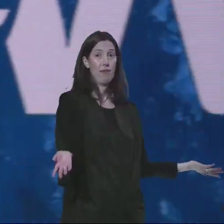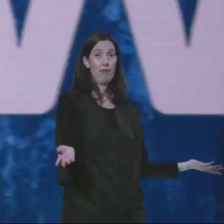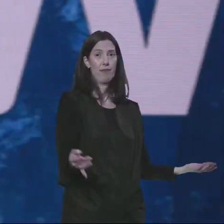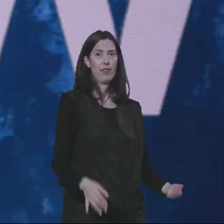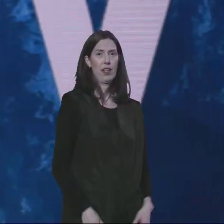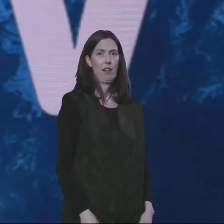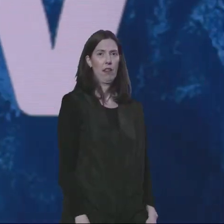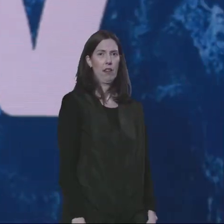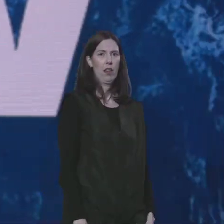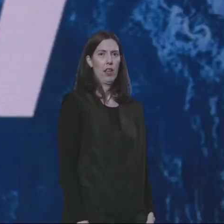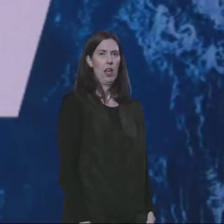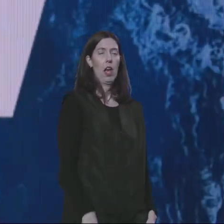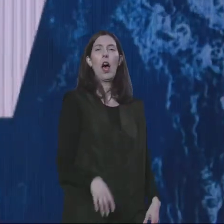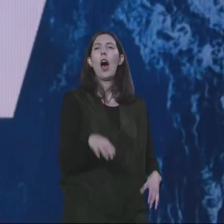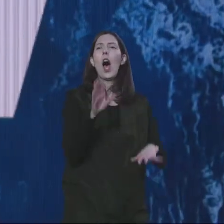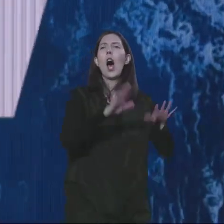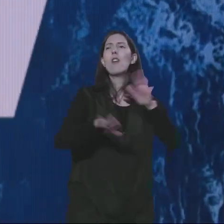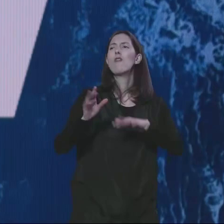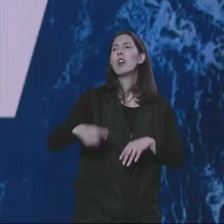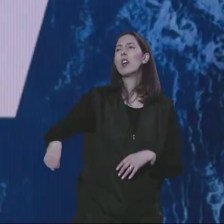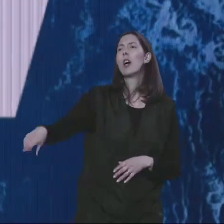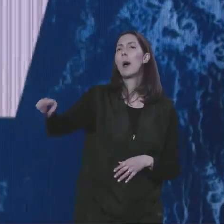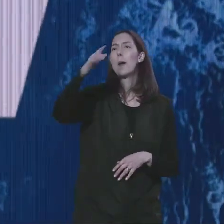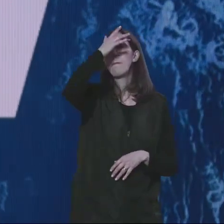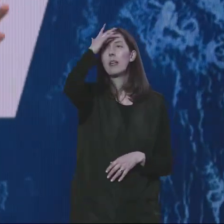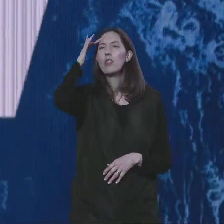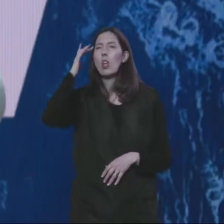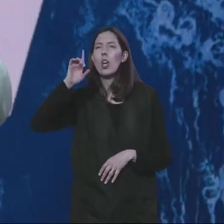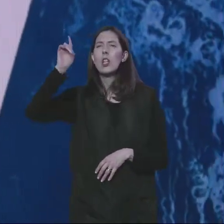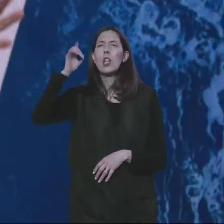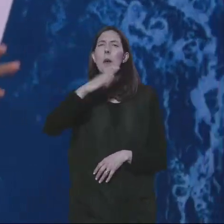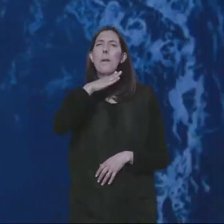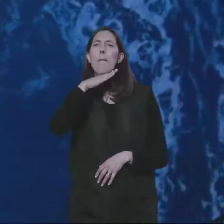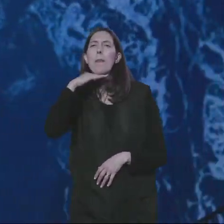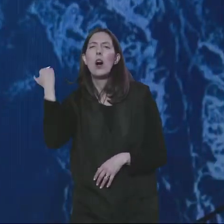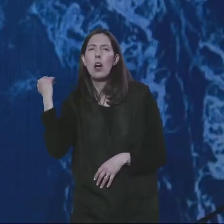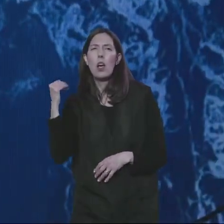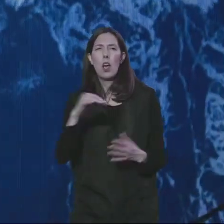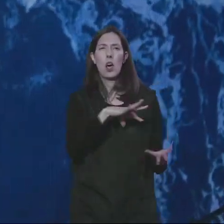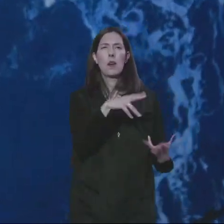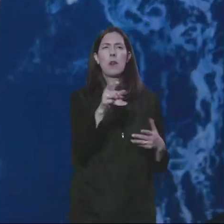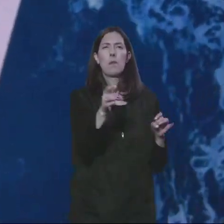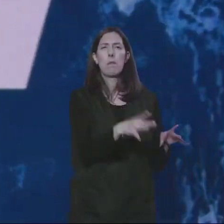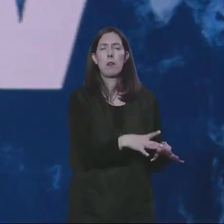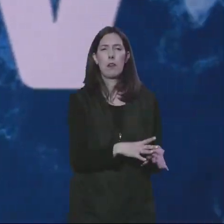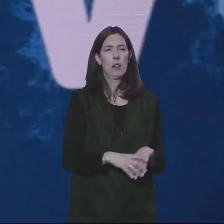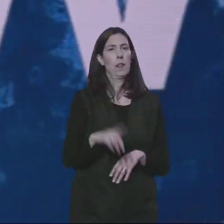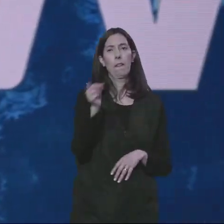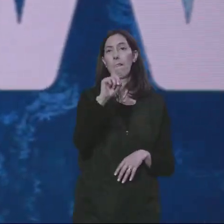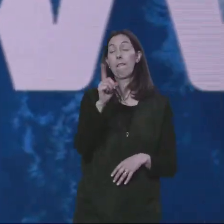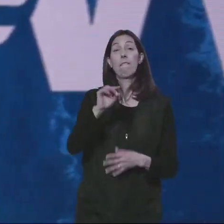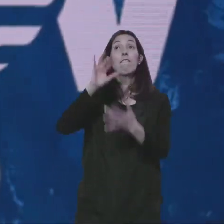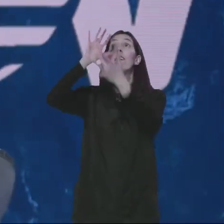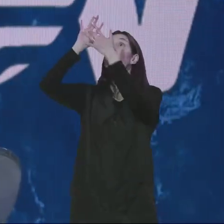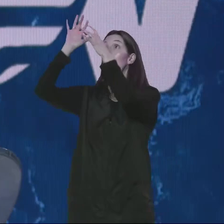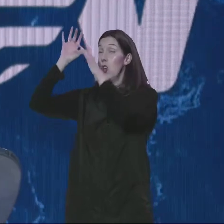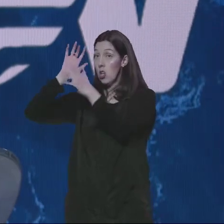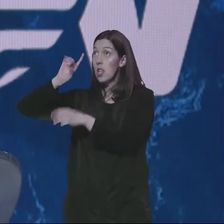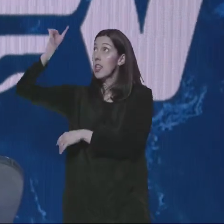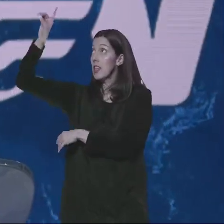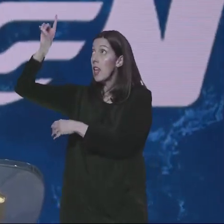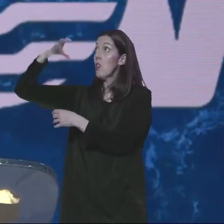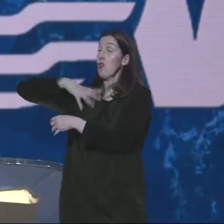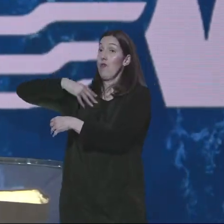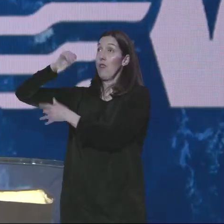E muito contrário do que as pessoas dizem, que Deus morreu, que Deus criou o mundo e esqueceu. Não, Deus se tornou um homem chamado Jesus